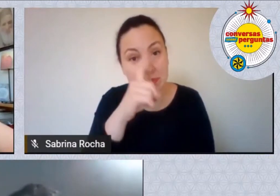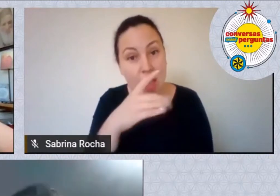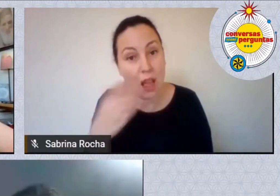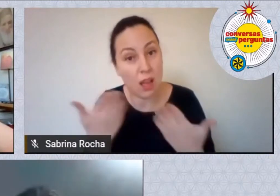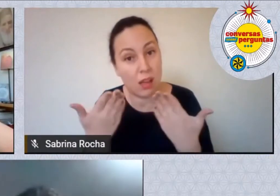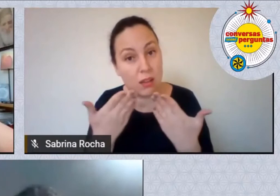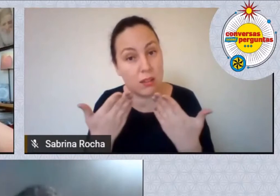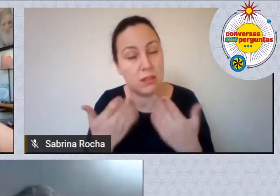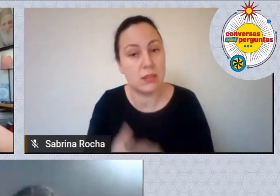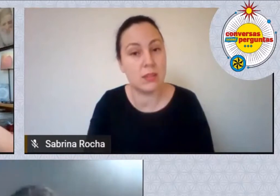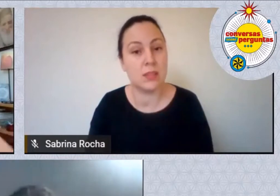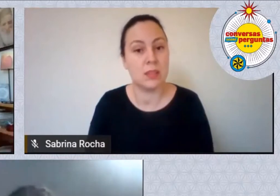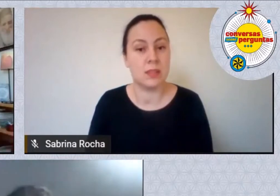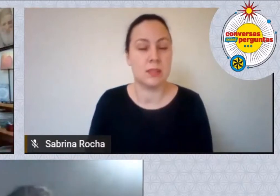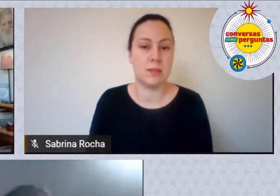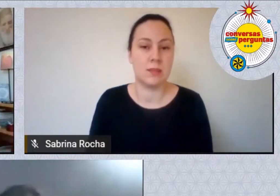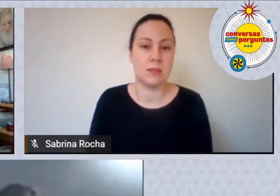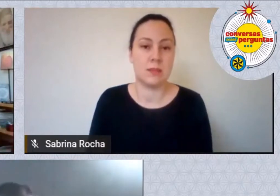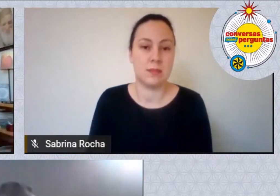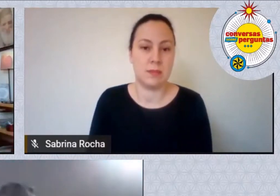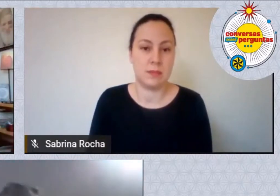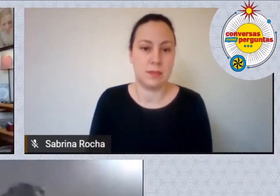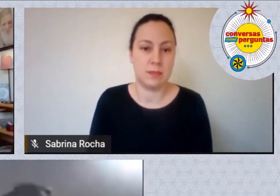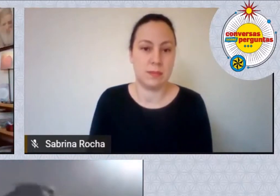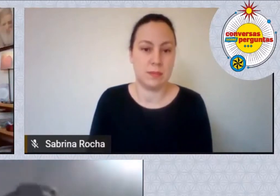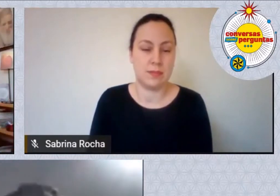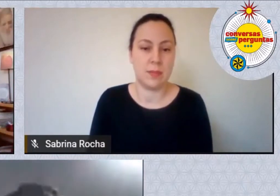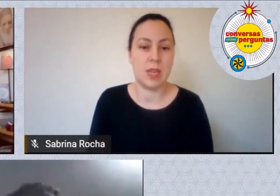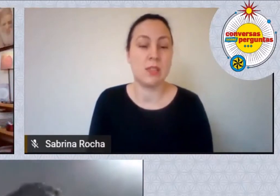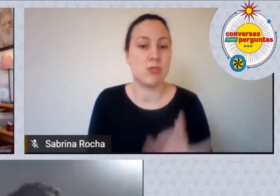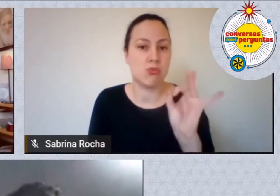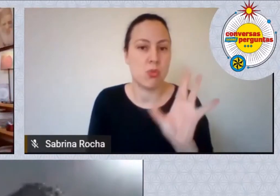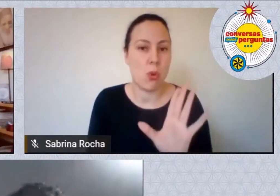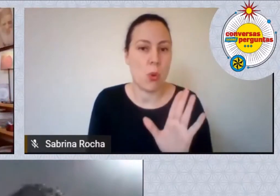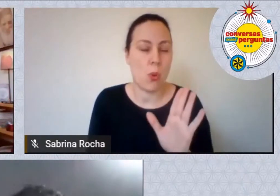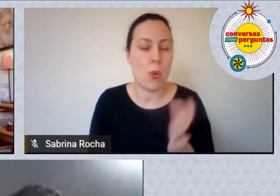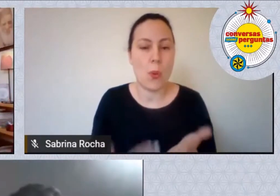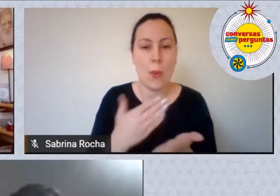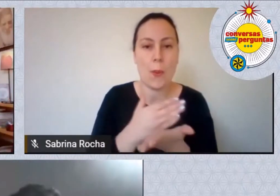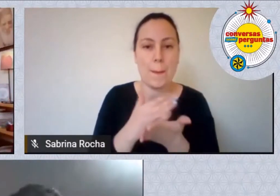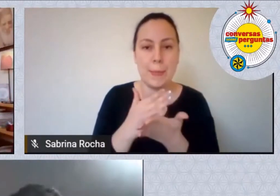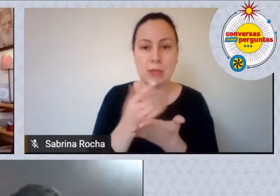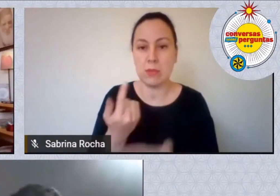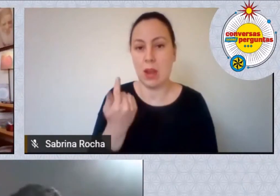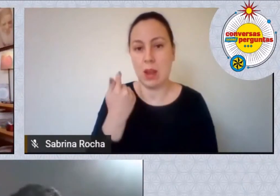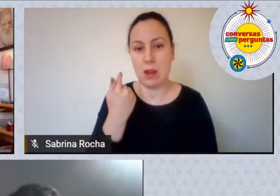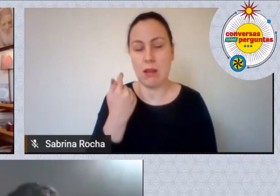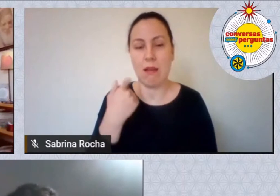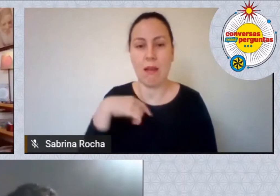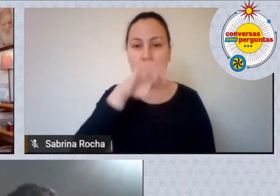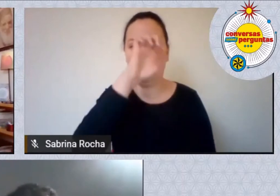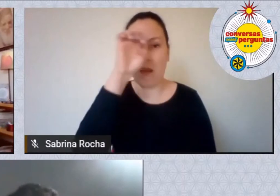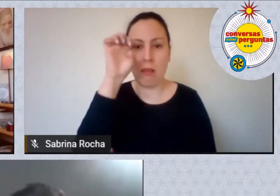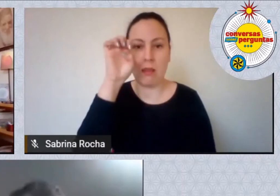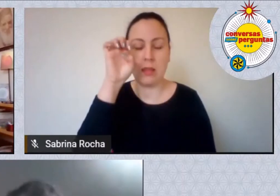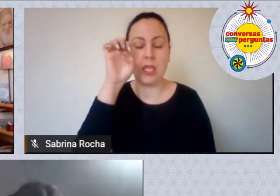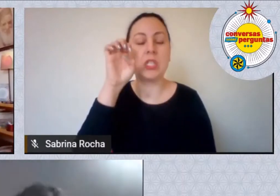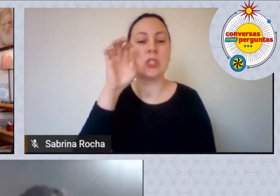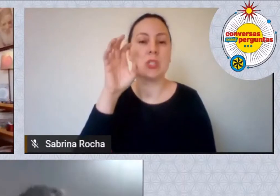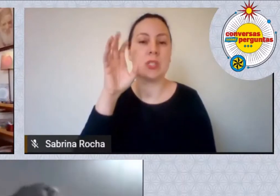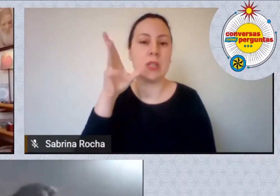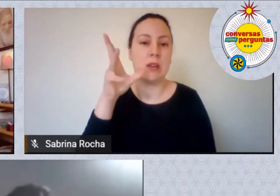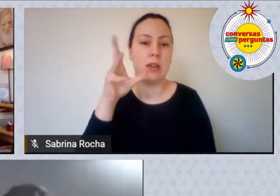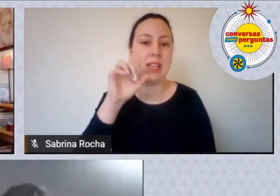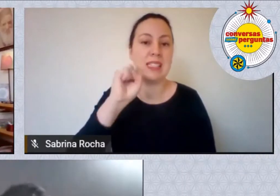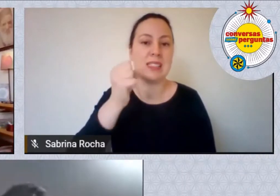gente está agora na pandemia. E não é mais o começo, onde a diretriz ética e sanitária é